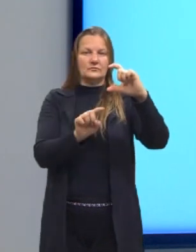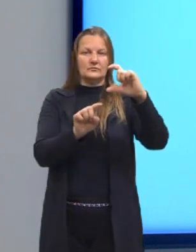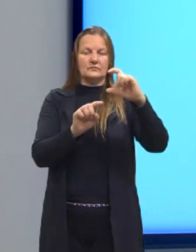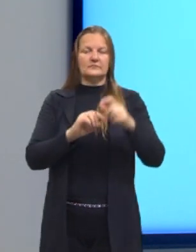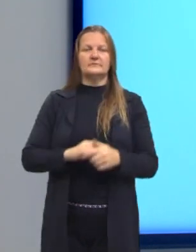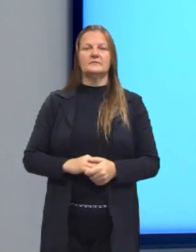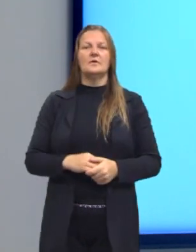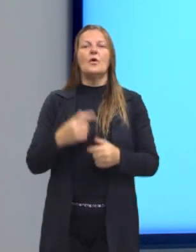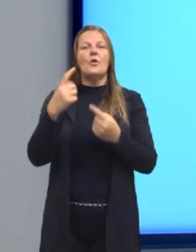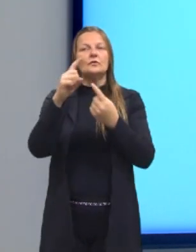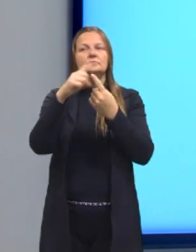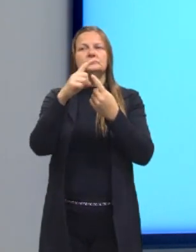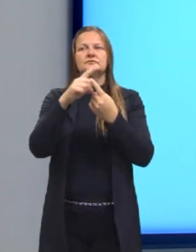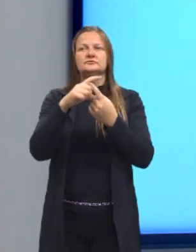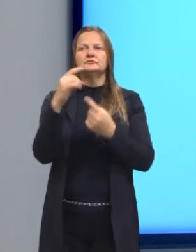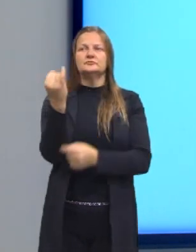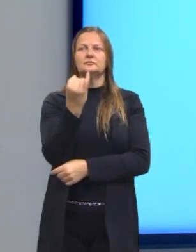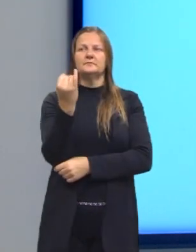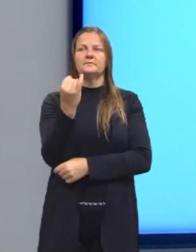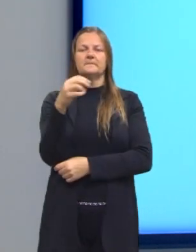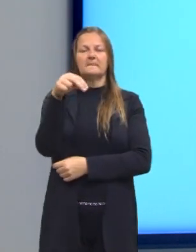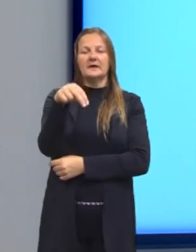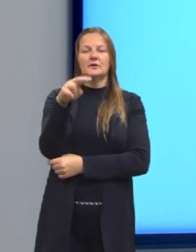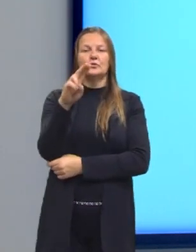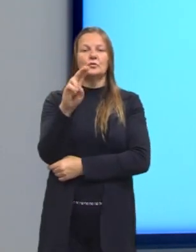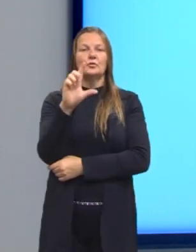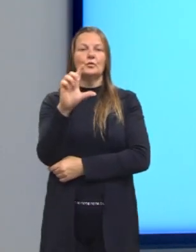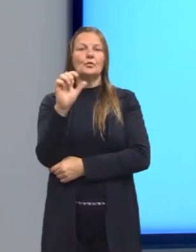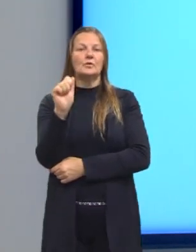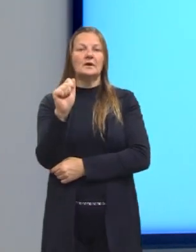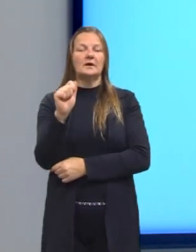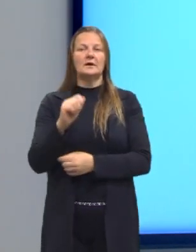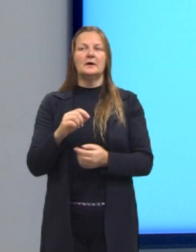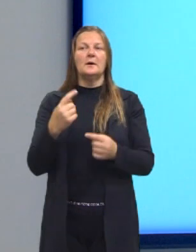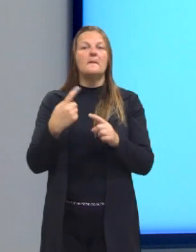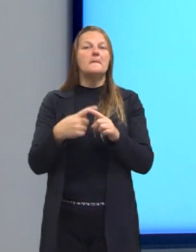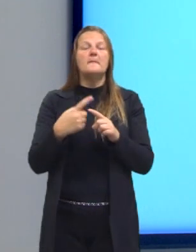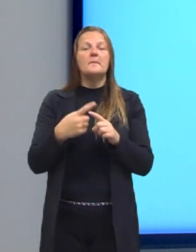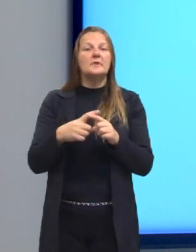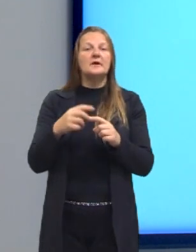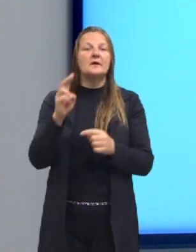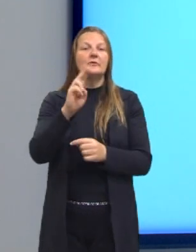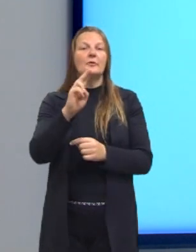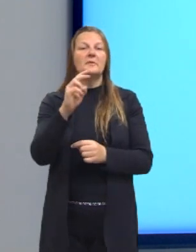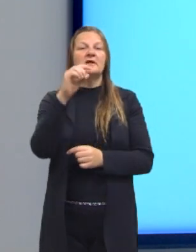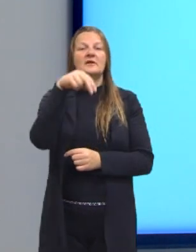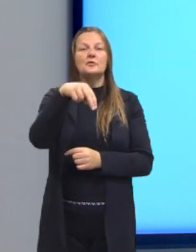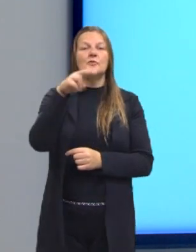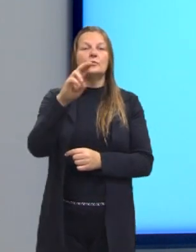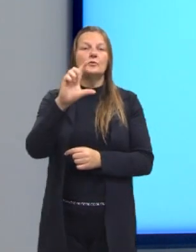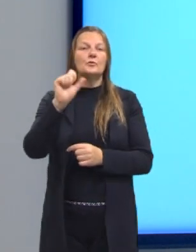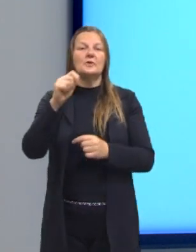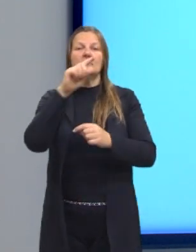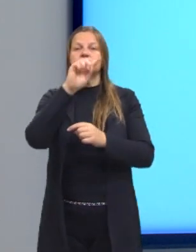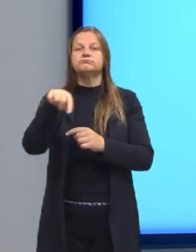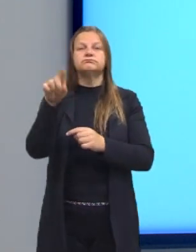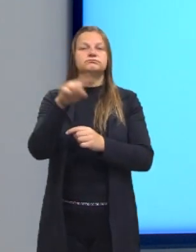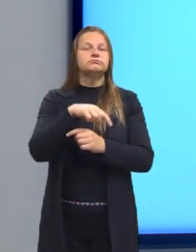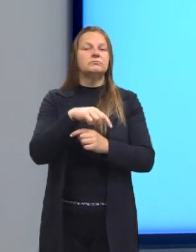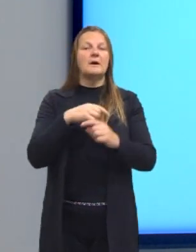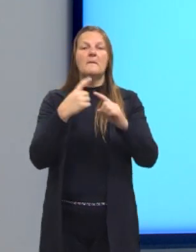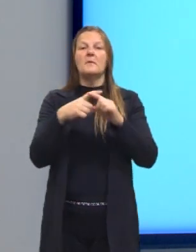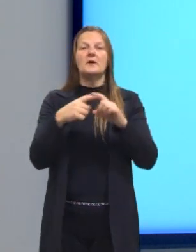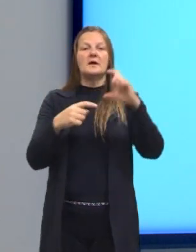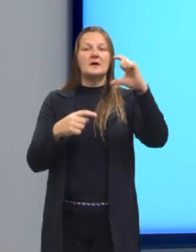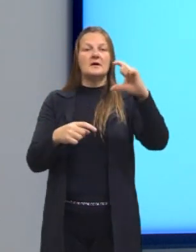outra Matriz importante é a matriz nula também o nome já indica né todos os elementos seriam nulos